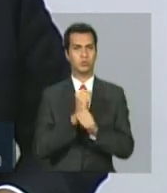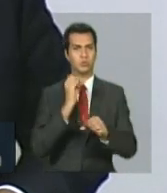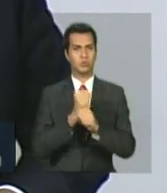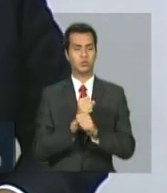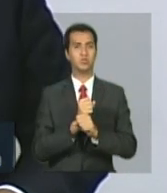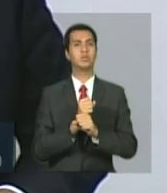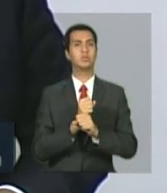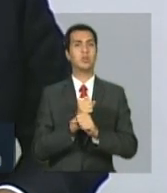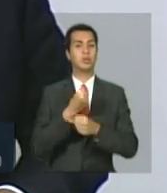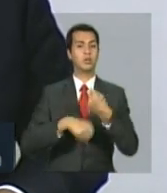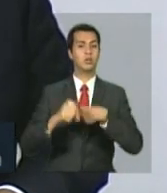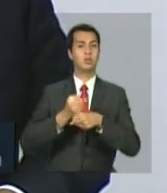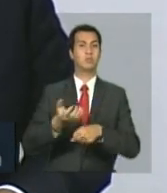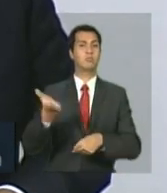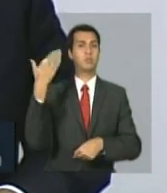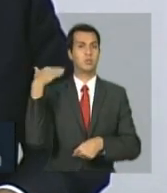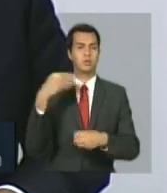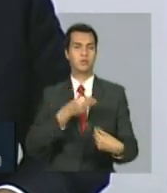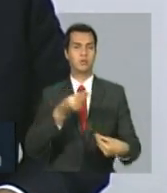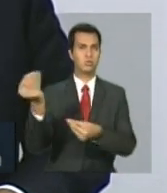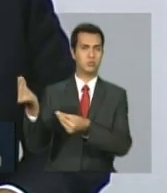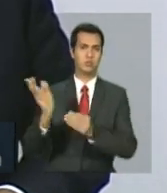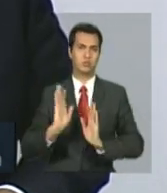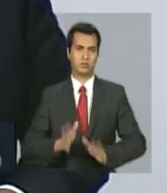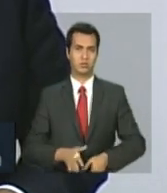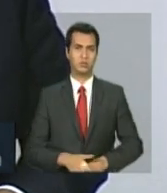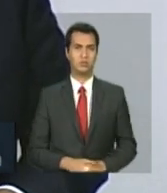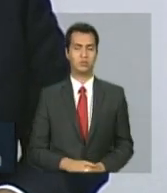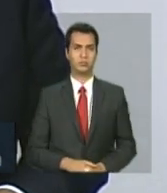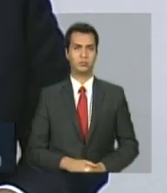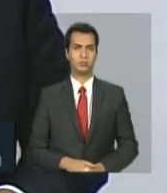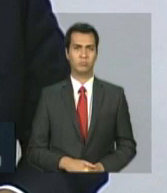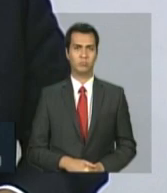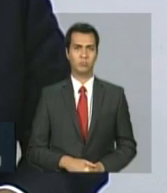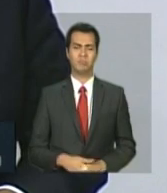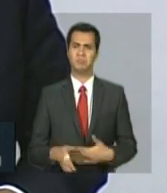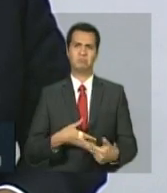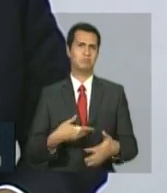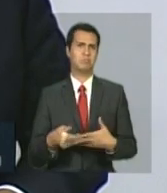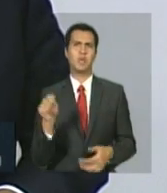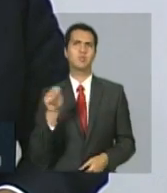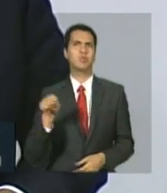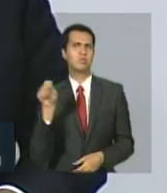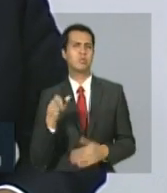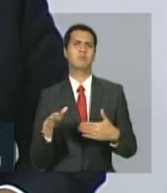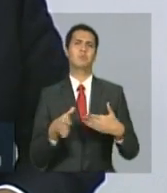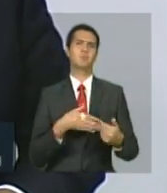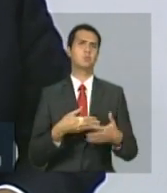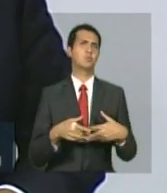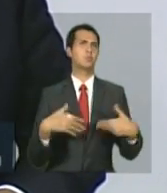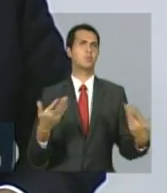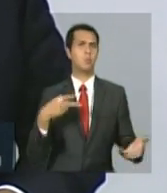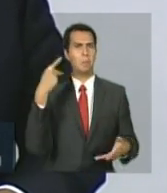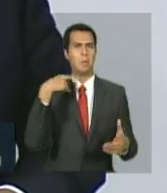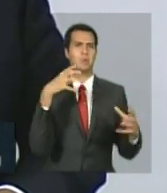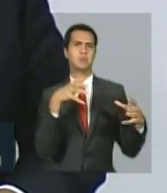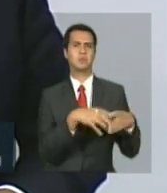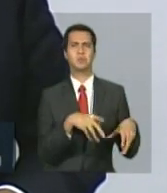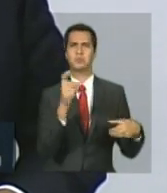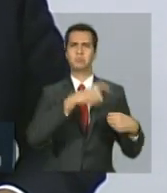passado. E não interessa qual é a entidade, qual é a representação, qual é a vinculação que